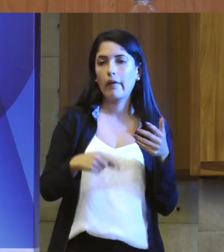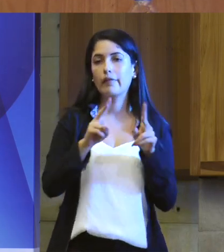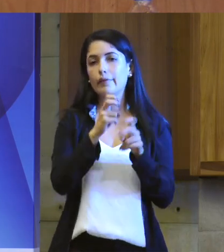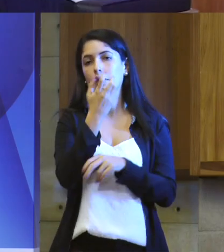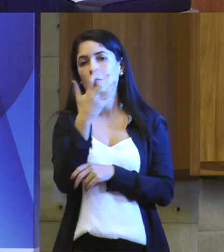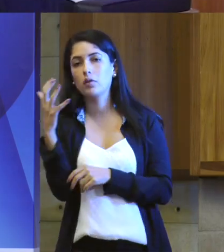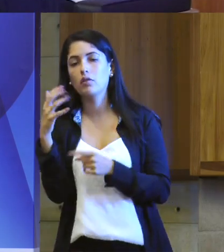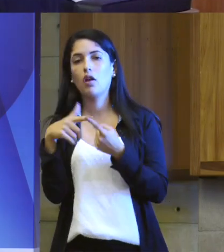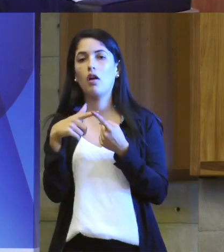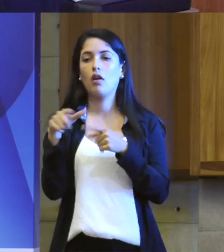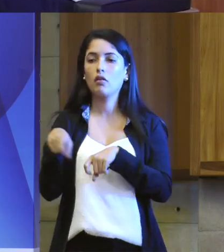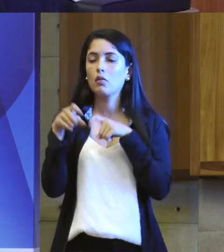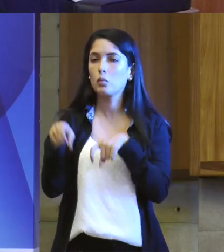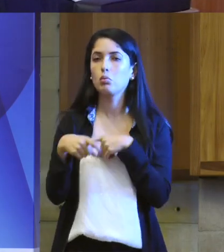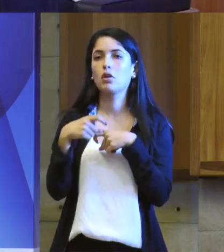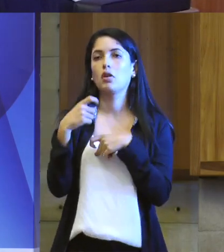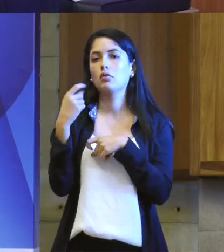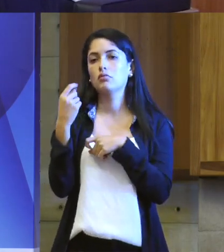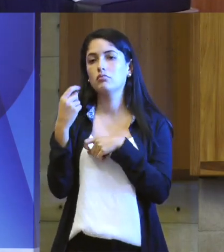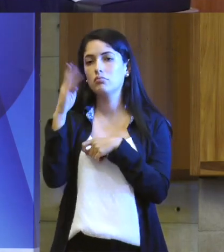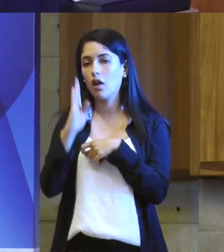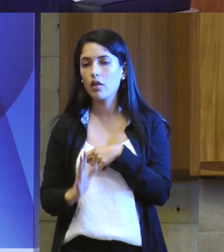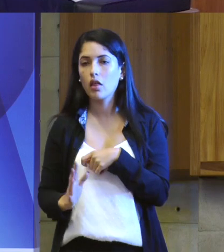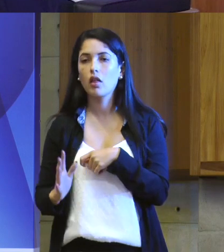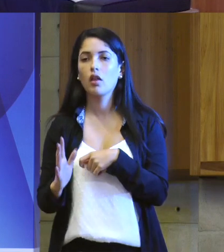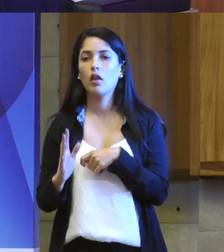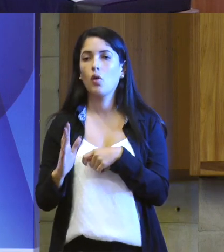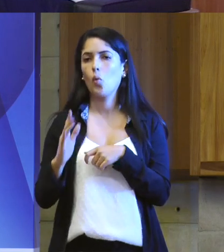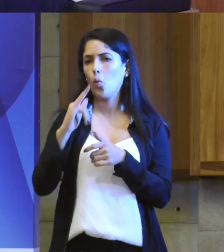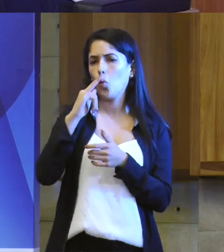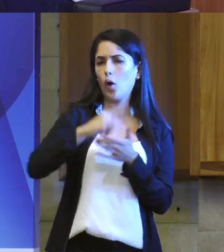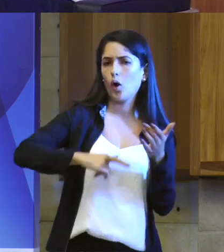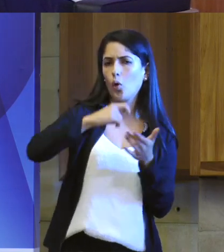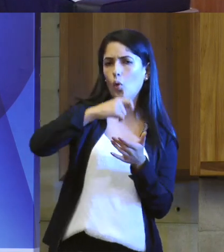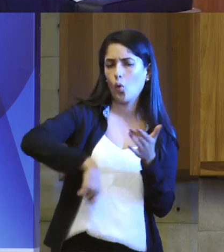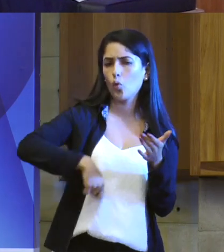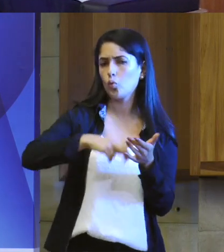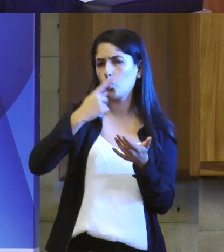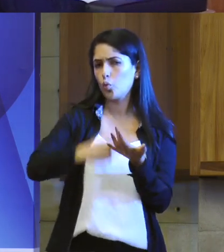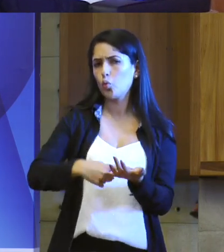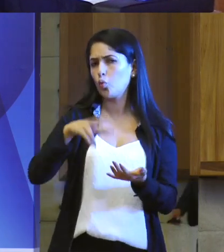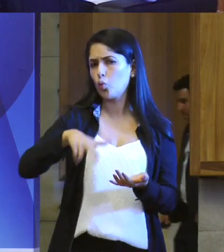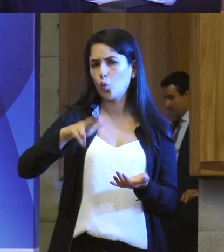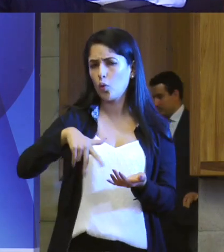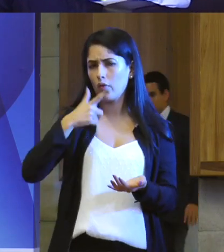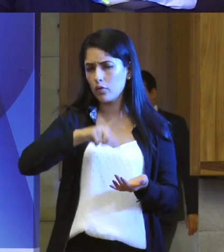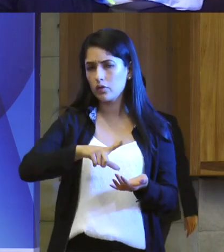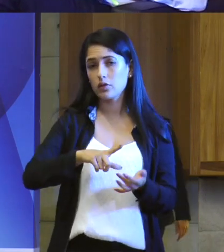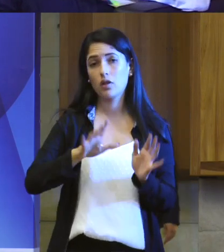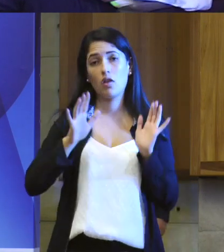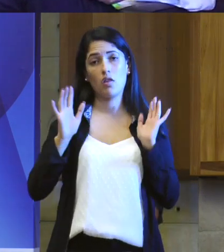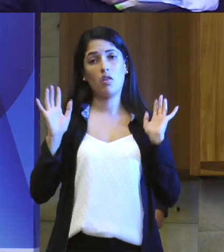com a questão da agricultura brasileira este acordo nunca para o acordo com a europa e nunca vai entrar em vigor não vai ser aprovado